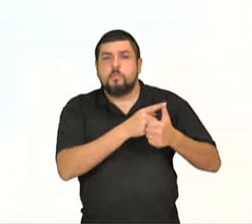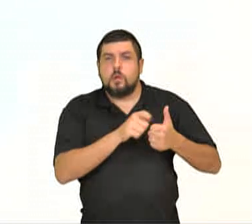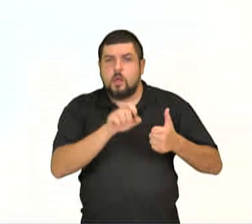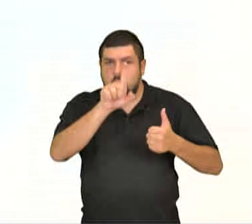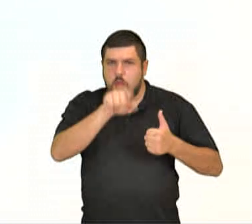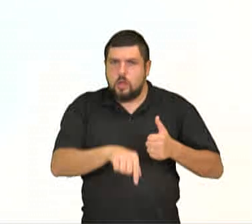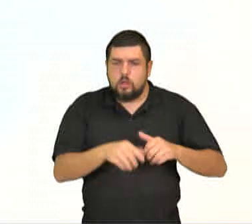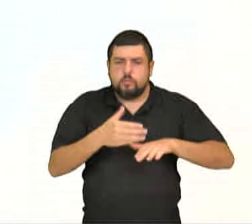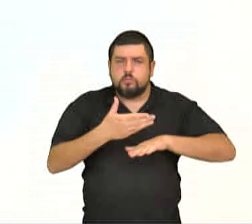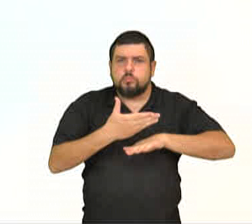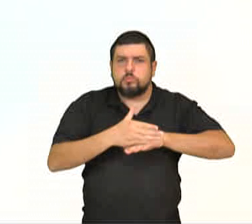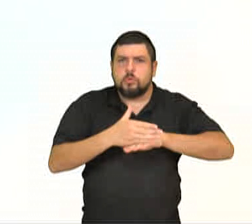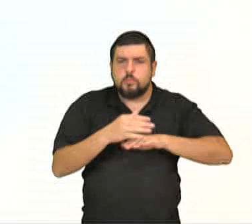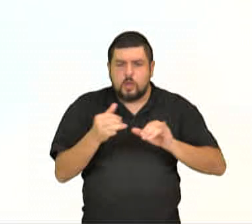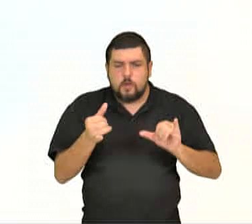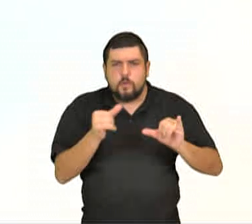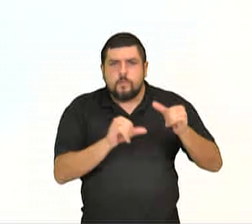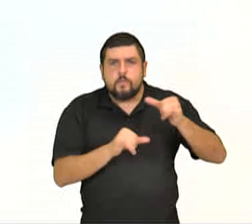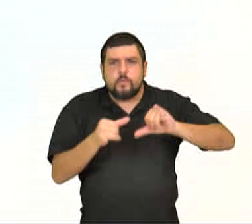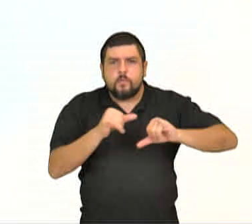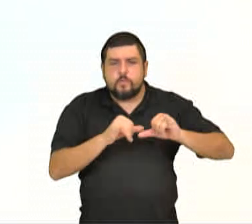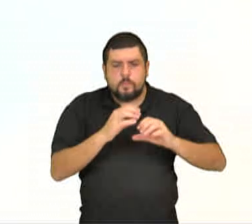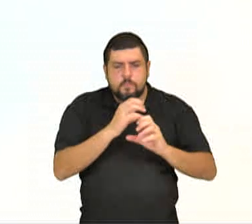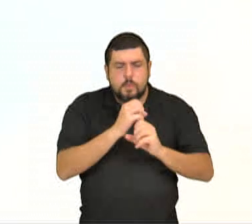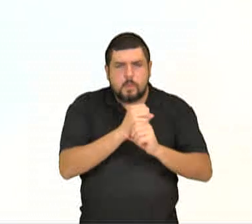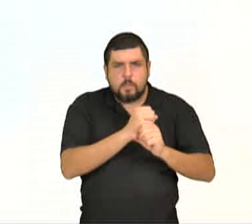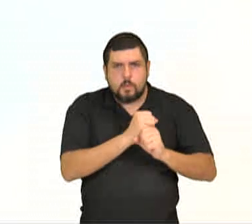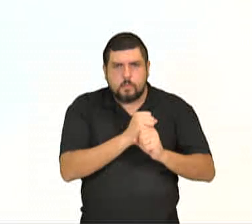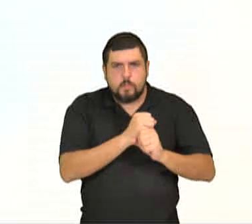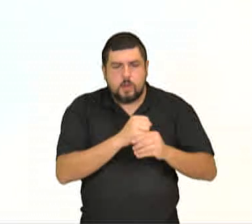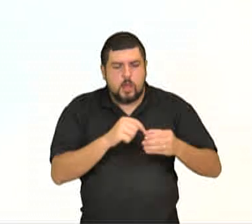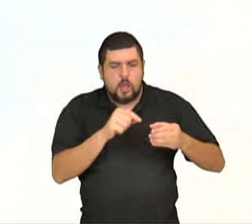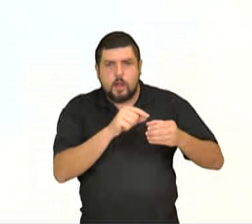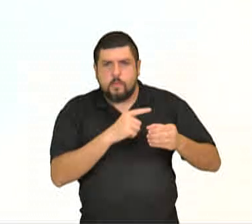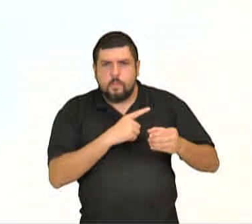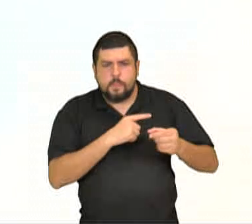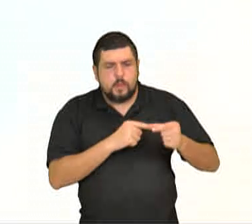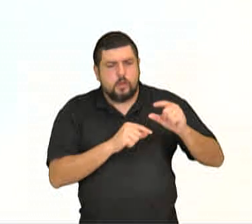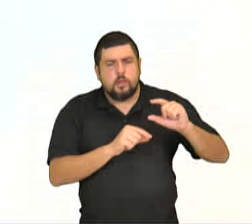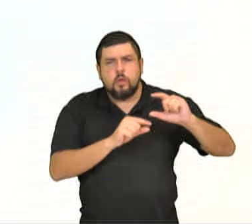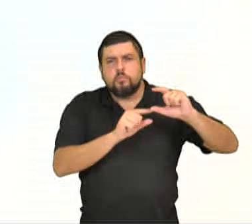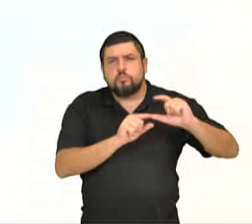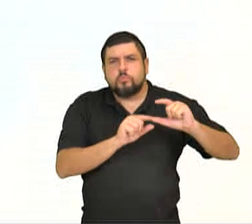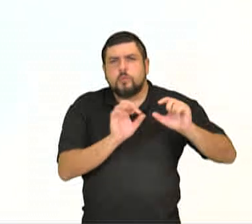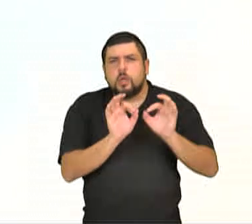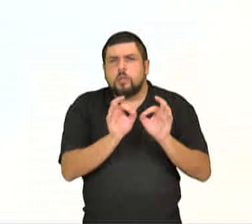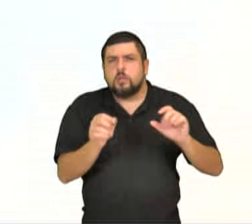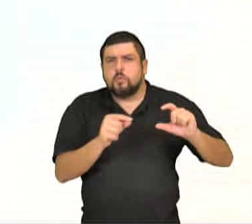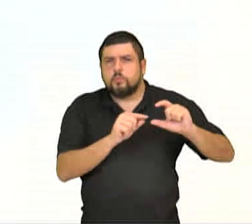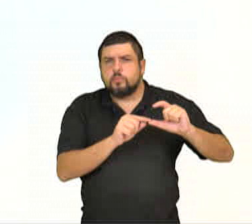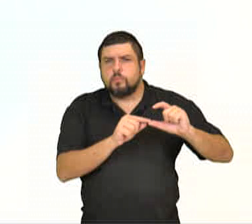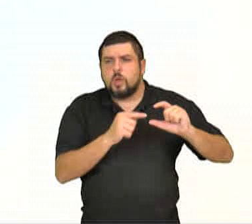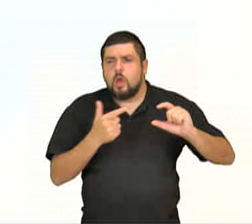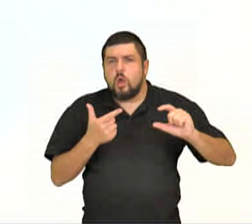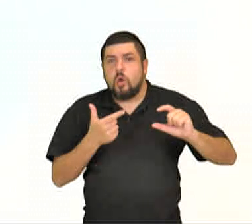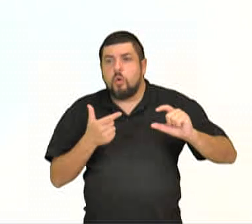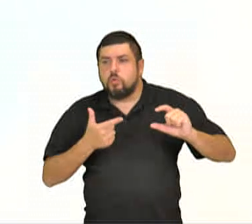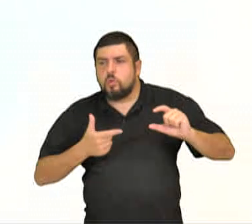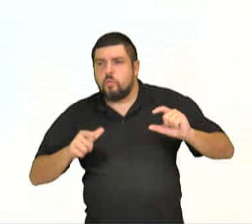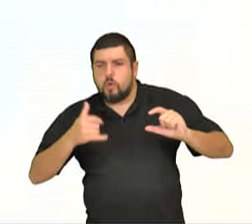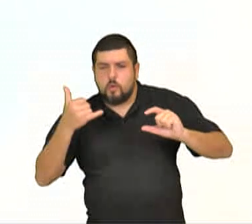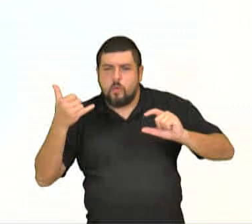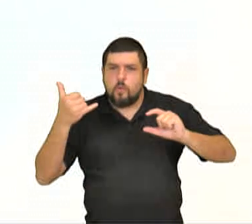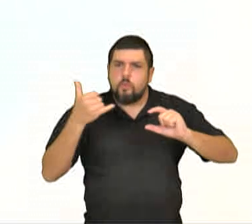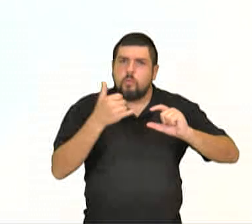formulação, quando são adicionados ao concentrado vacinal os componentes que vão estabilizar a vacina e diluir a concentração